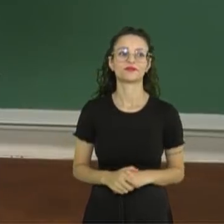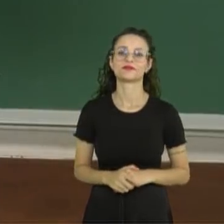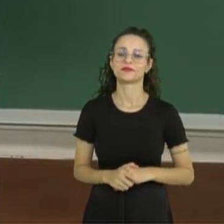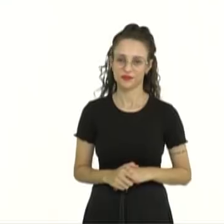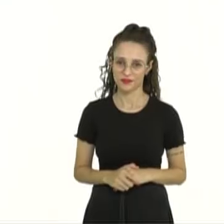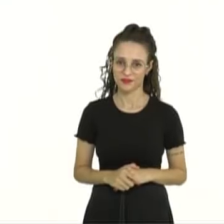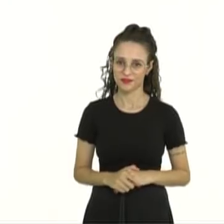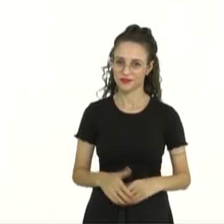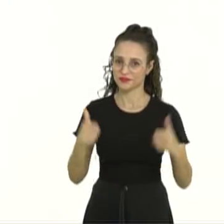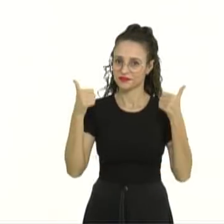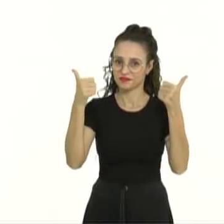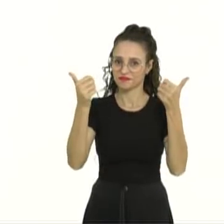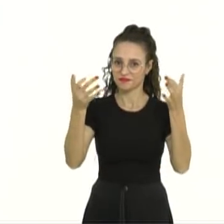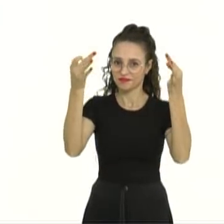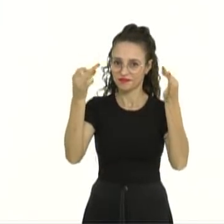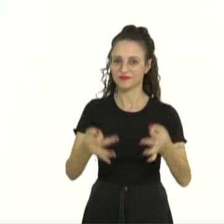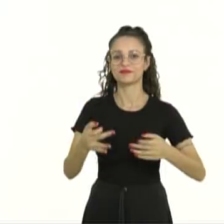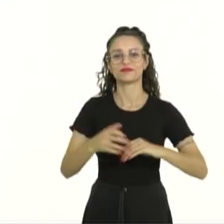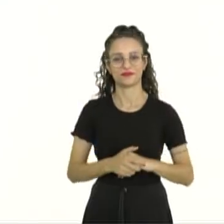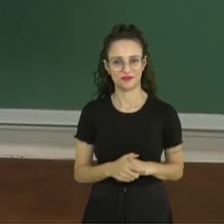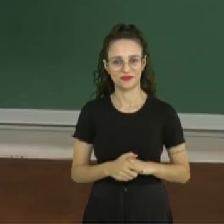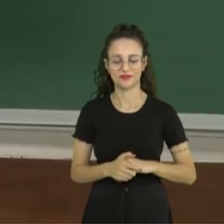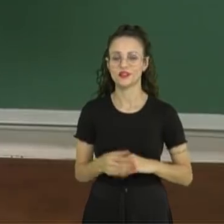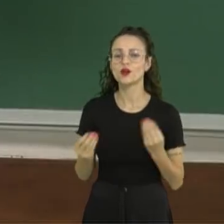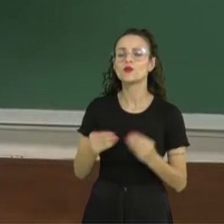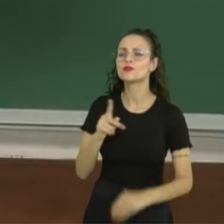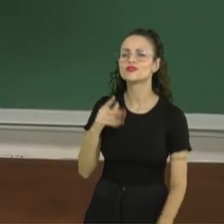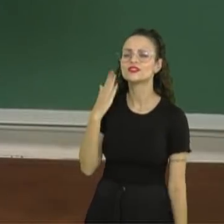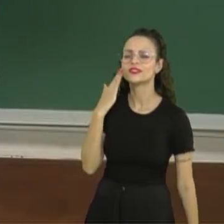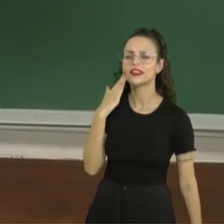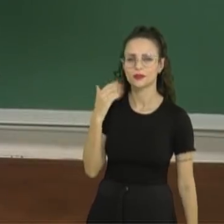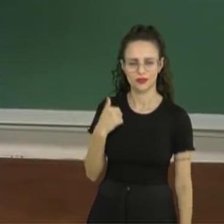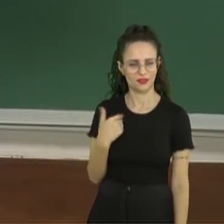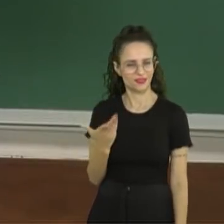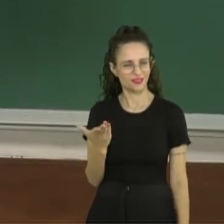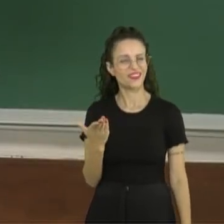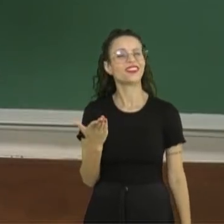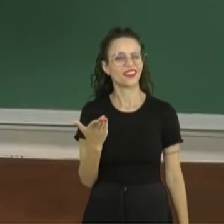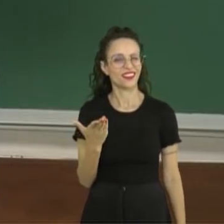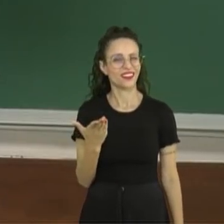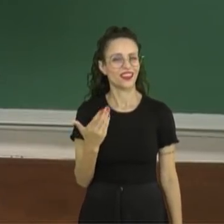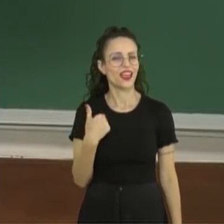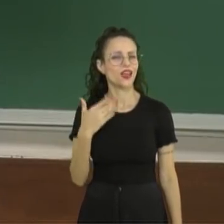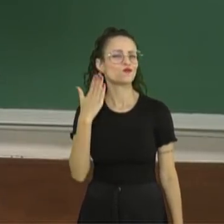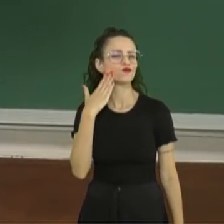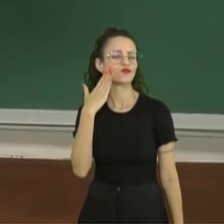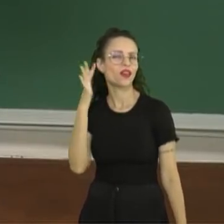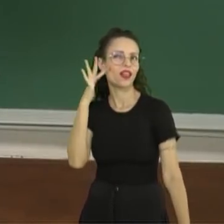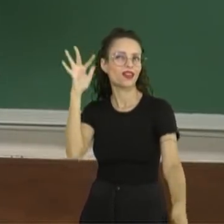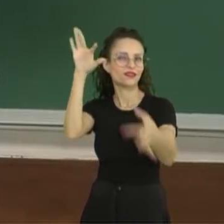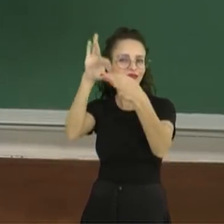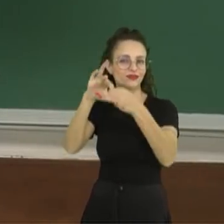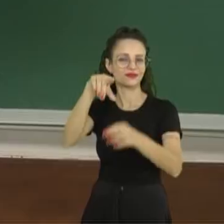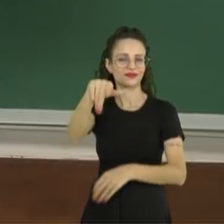Opa, mandaram bem! Como professor que você sabe que eu coloquei? Claro, que tem poder de telecinética, meu